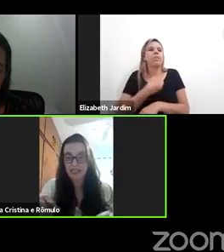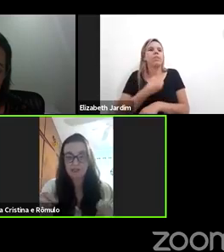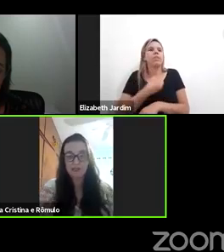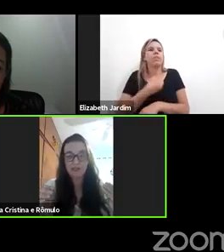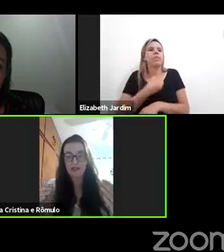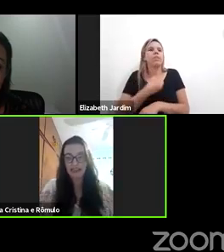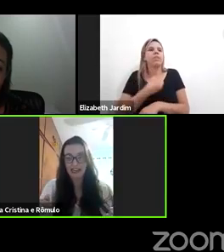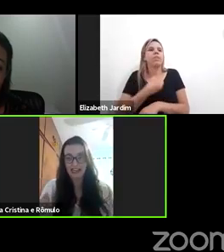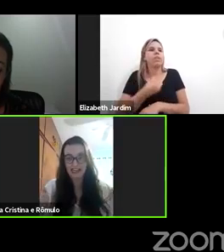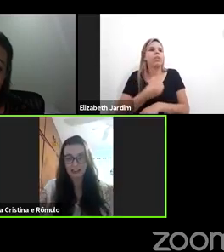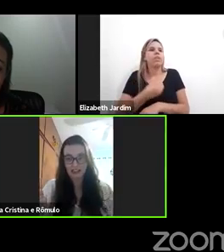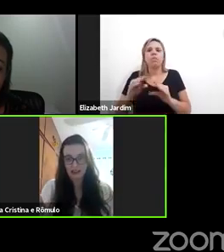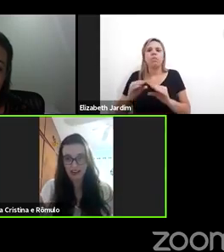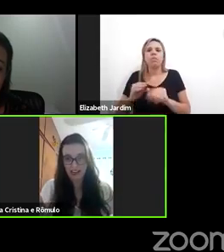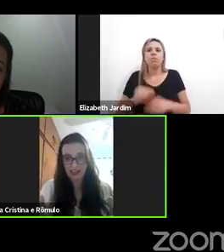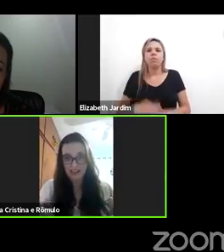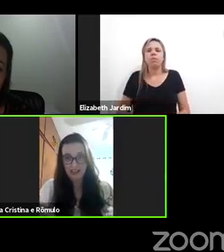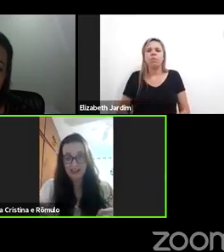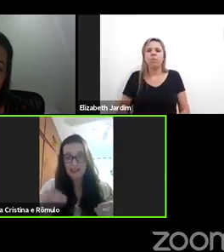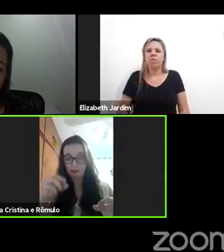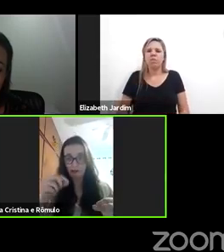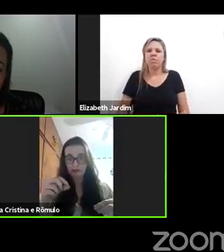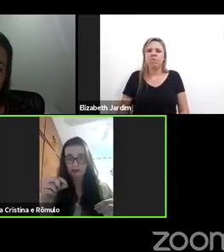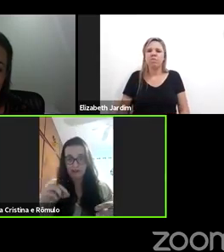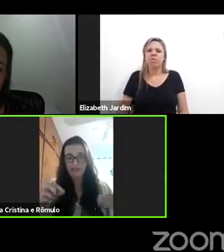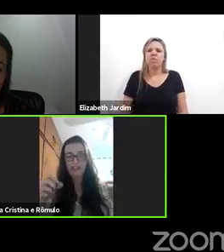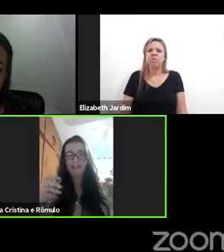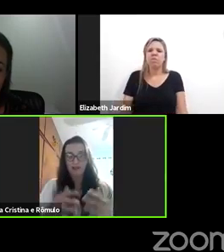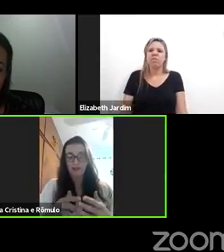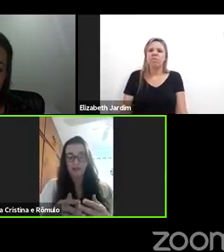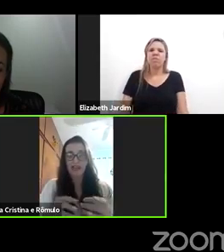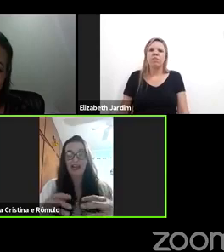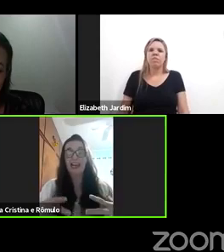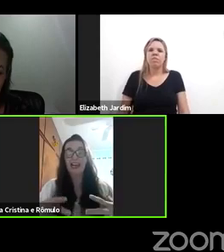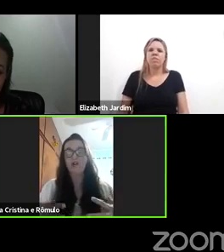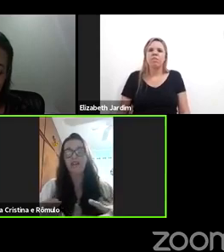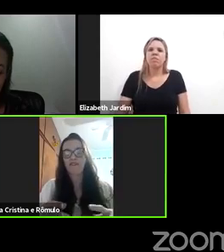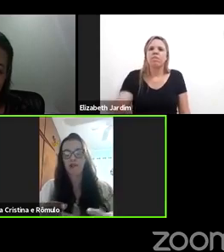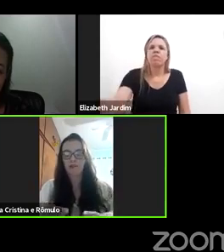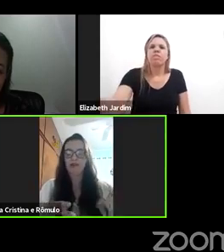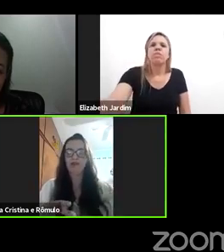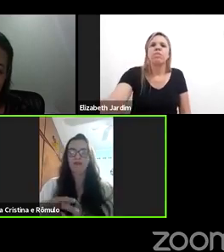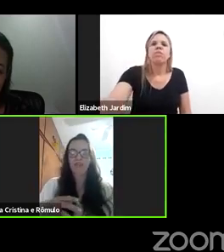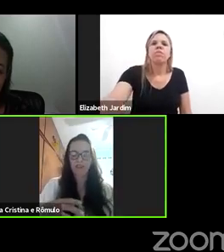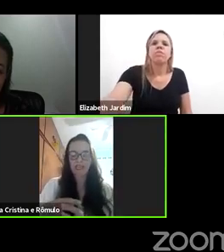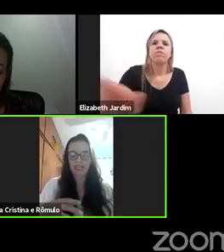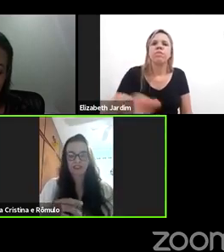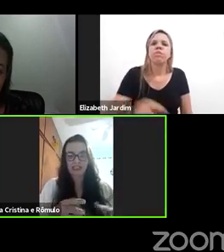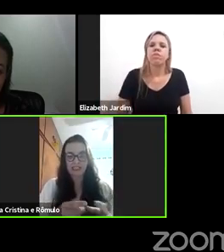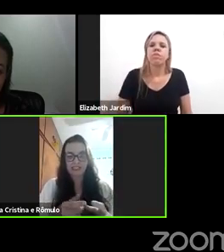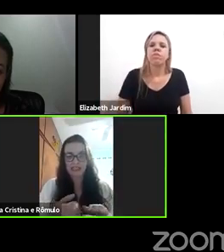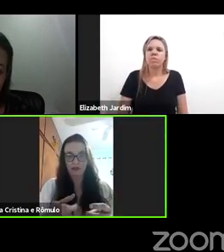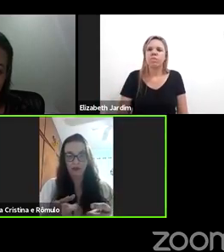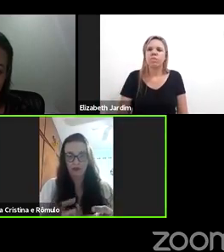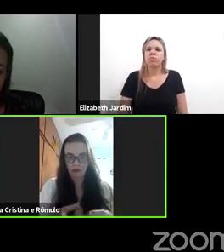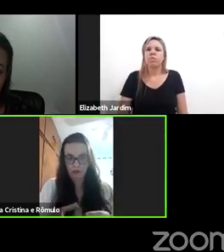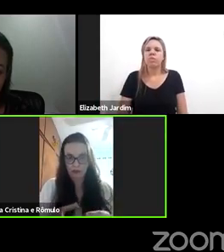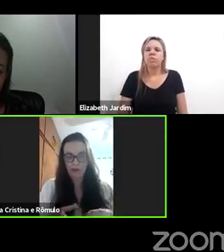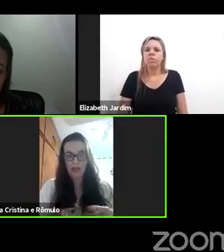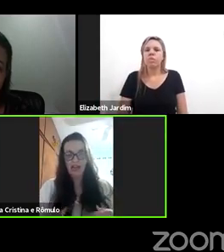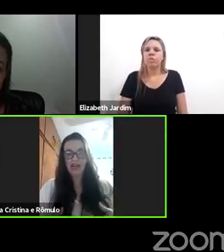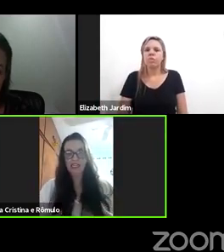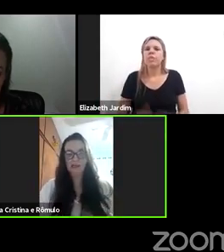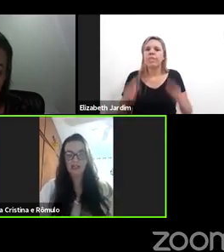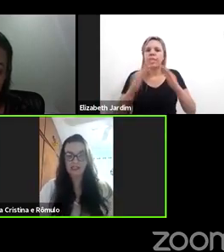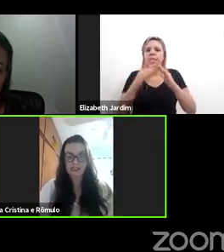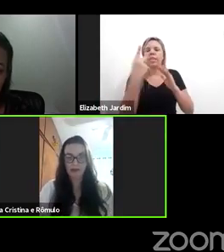algodãozinho no nariz, não precisa acordar ele toda hora, né? Só põe algodãozinho, vê, tá tudo bem? Aí ela contava comigo, enquanto ela estava na casa dela, no